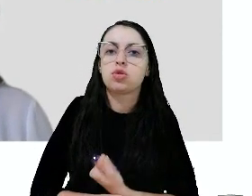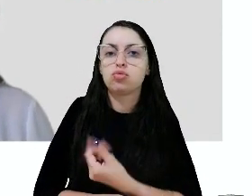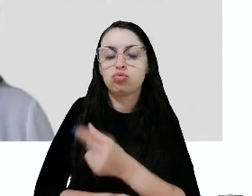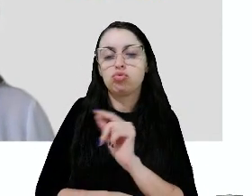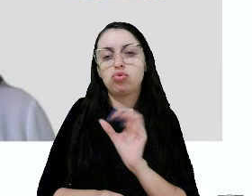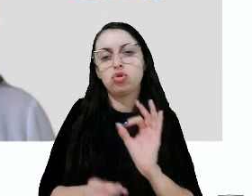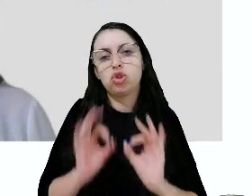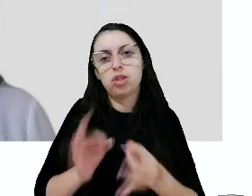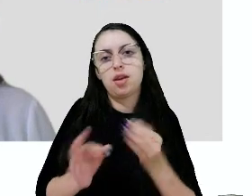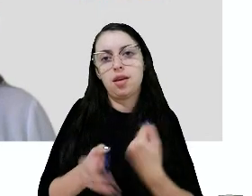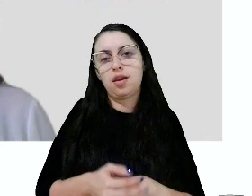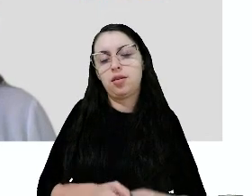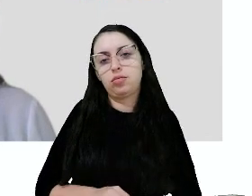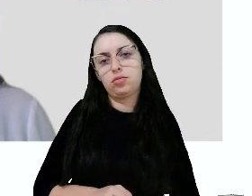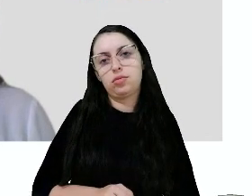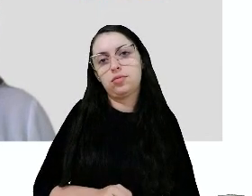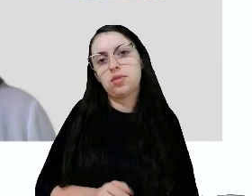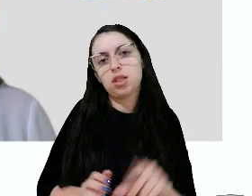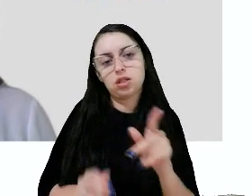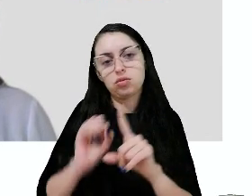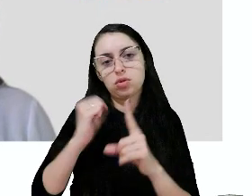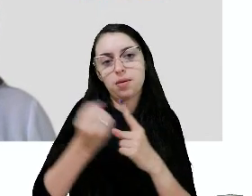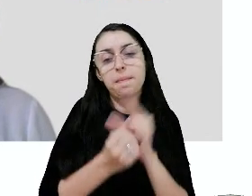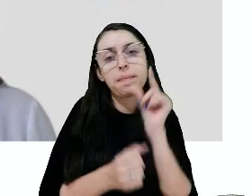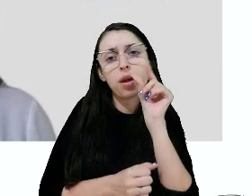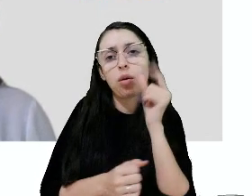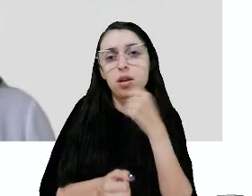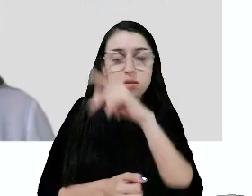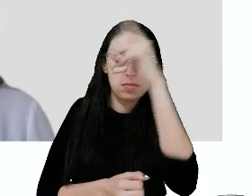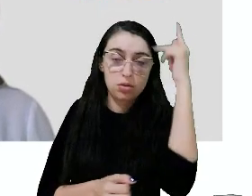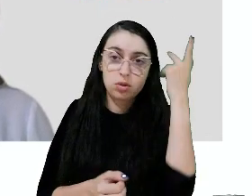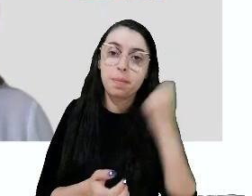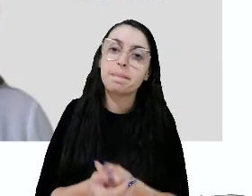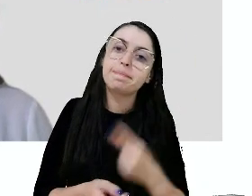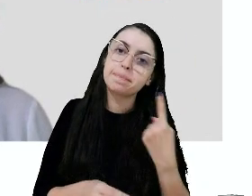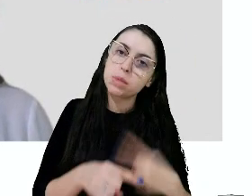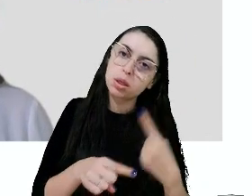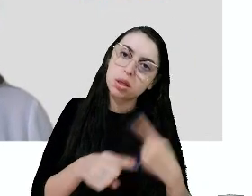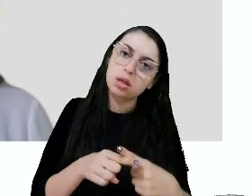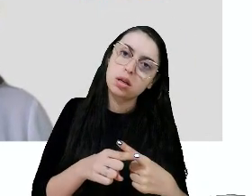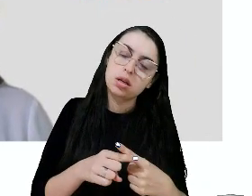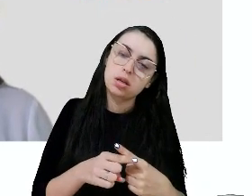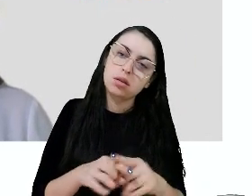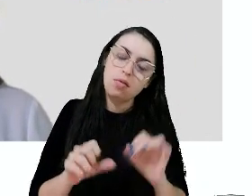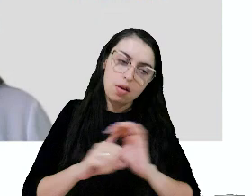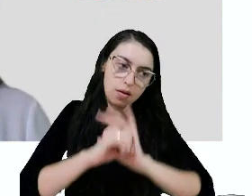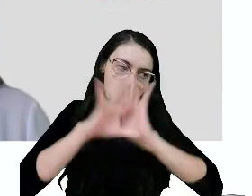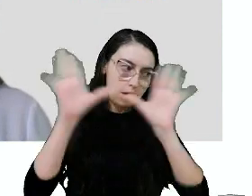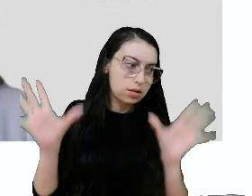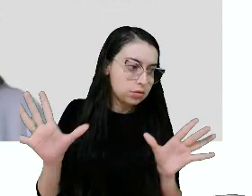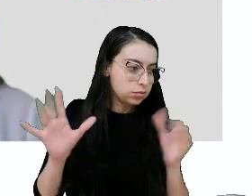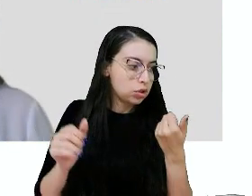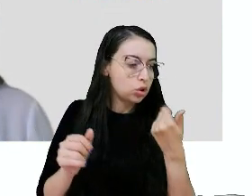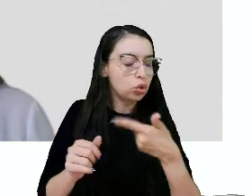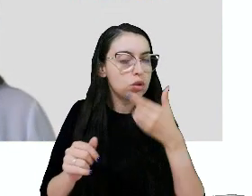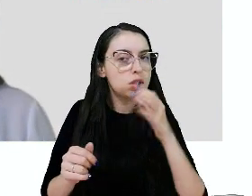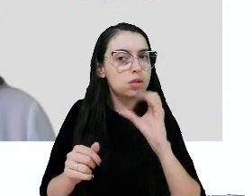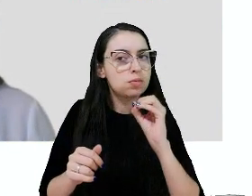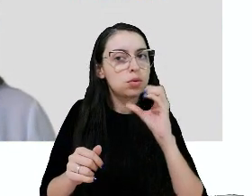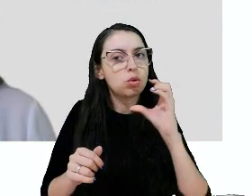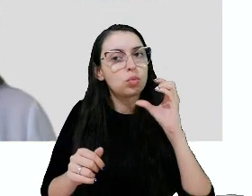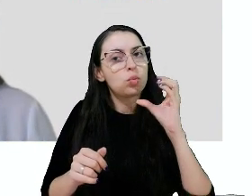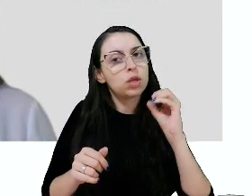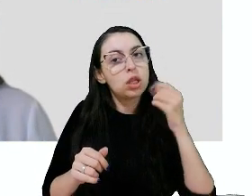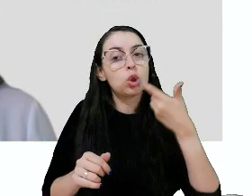para a sociedade. Muito poucas pessoas. Por quê? Nós temos que ter isso com toda clareza, e só em